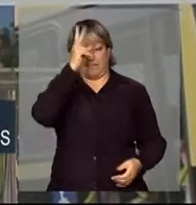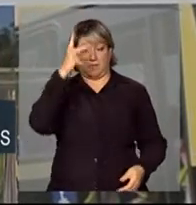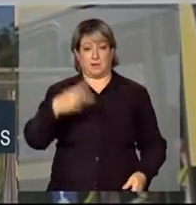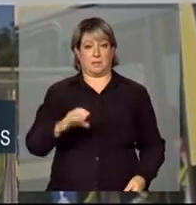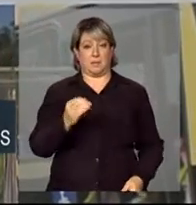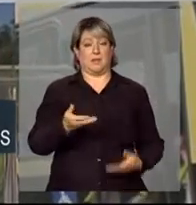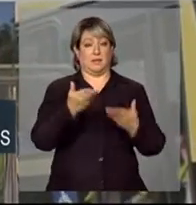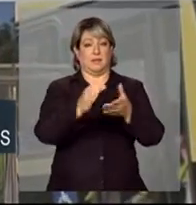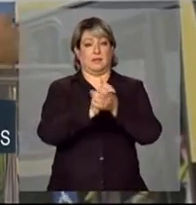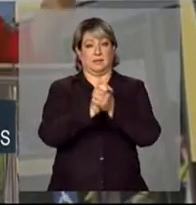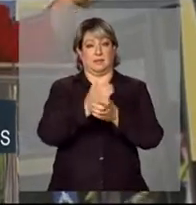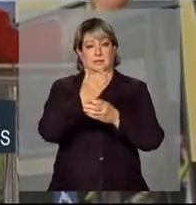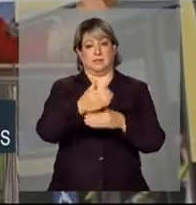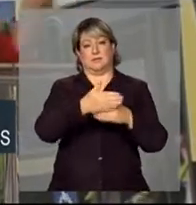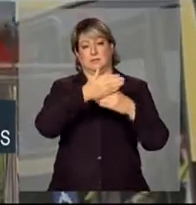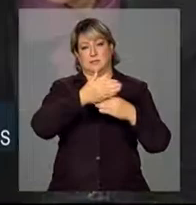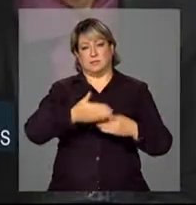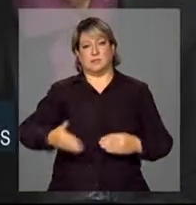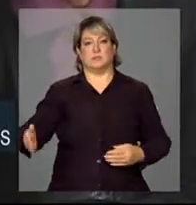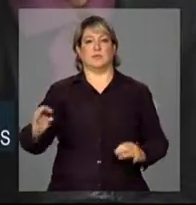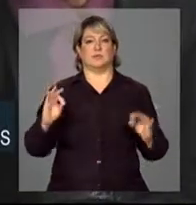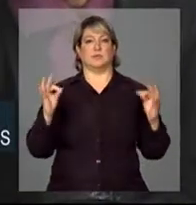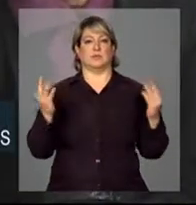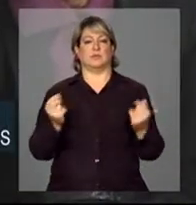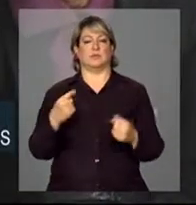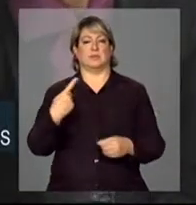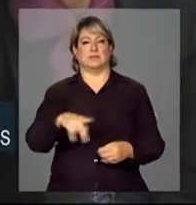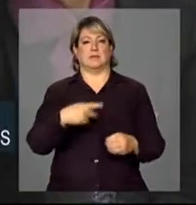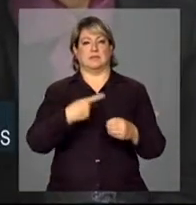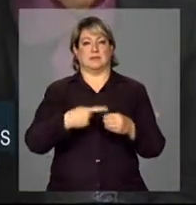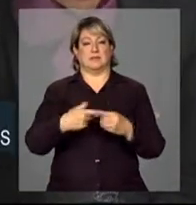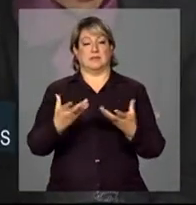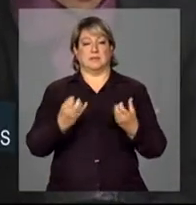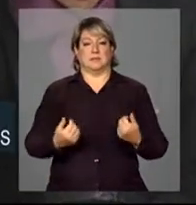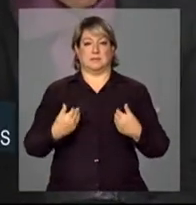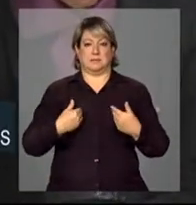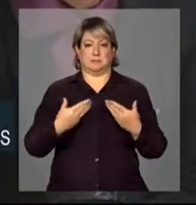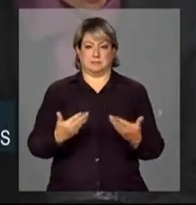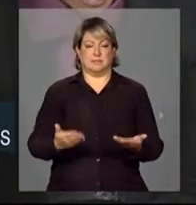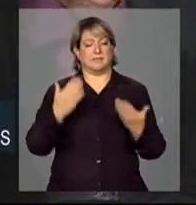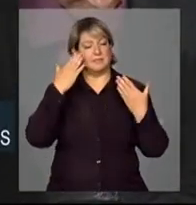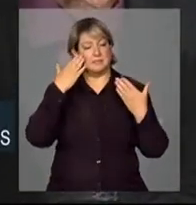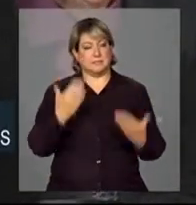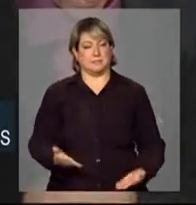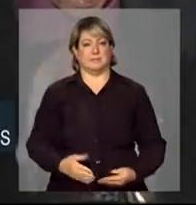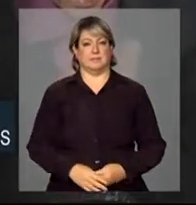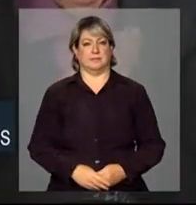nome da autoridade da cidade que está me recebendo.